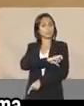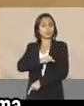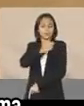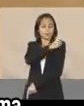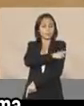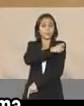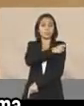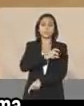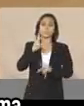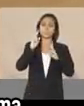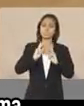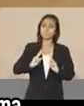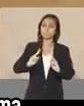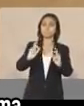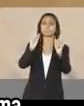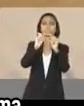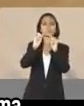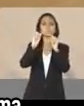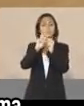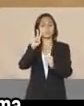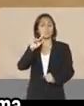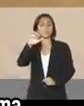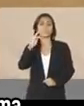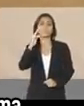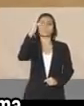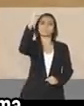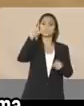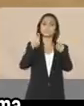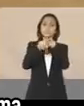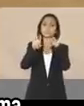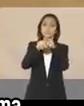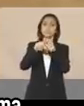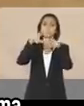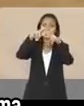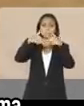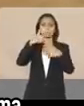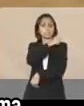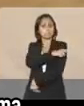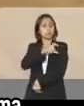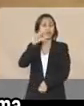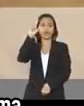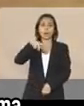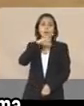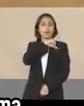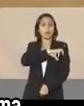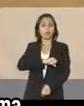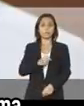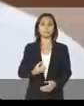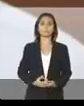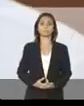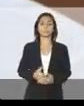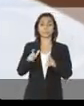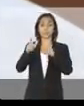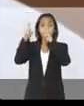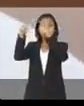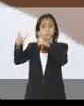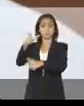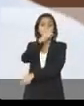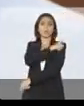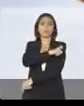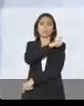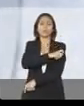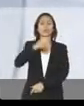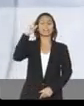apaixonado pelo Rio. Ele sempre fez, faz e sempre vai fazer pelo Rio que ele tanto ama. Quem mora na